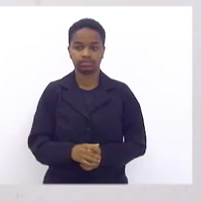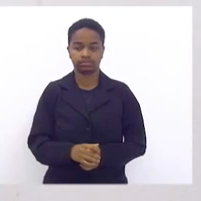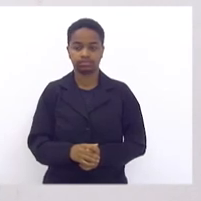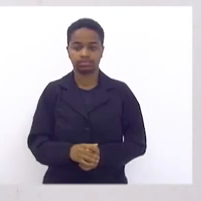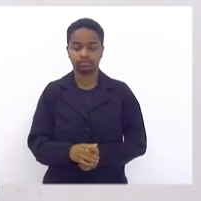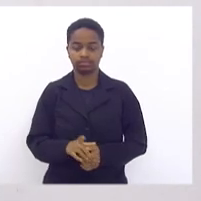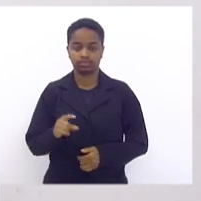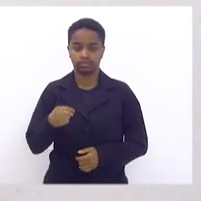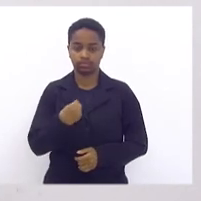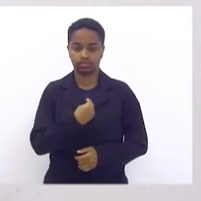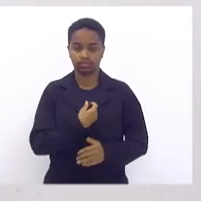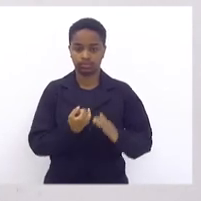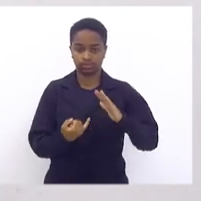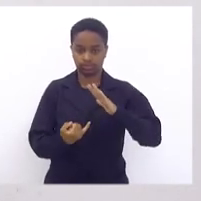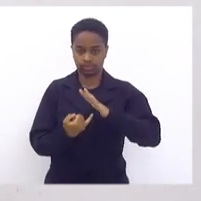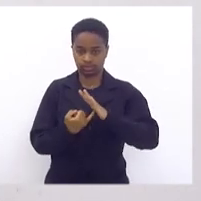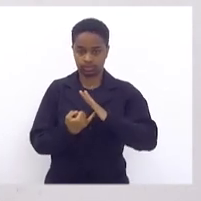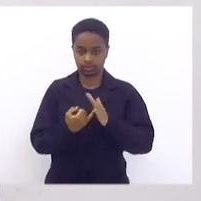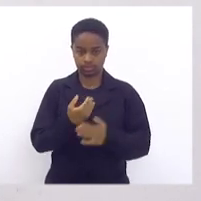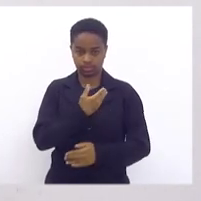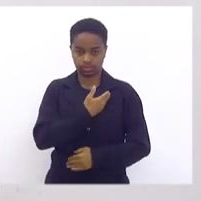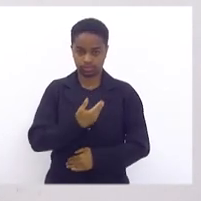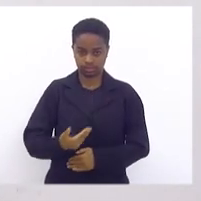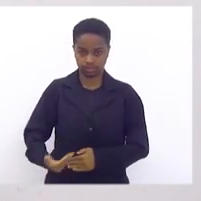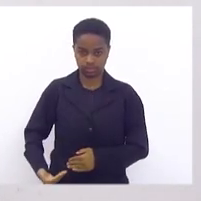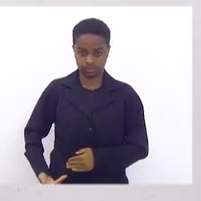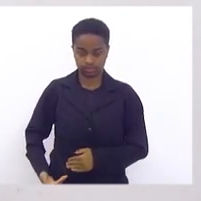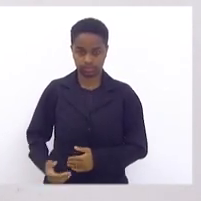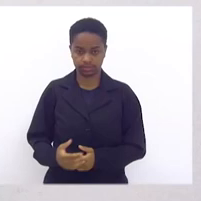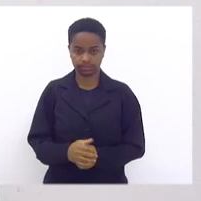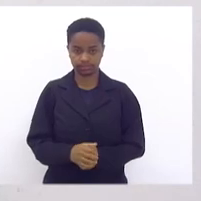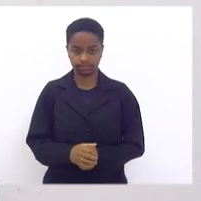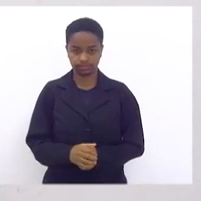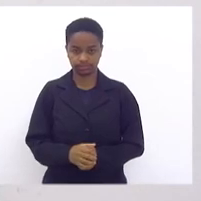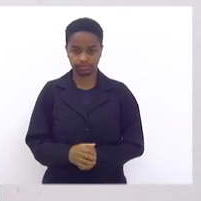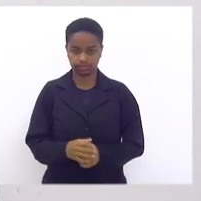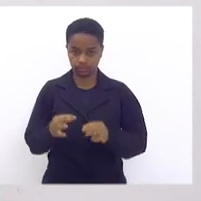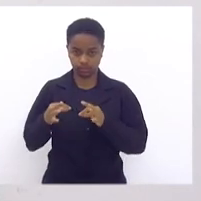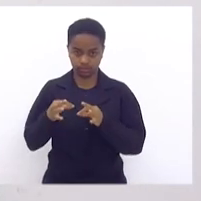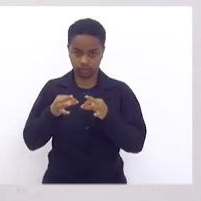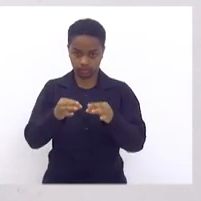nossas instituições públicas, sem exceção,